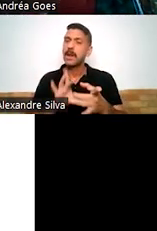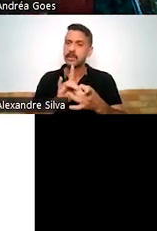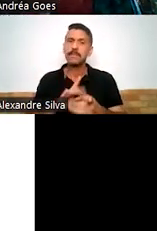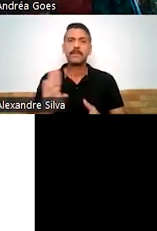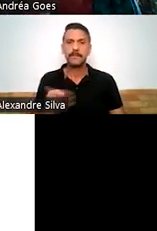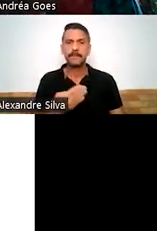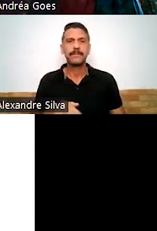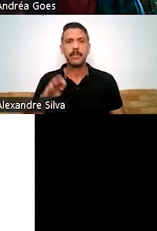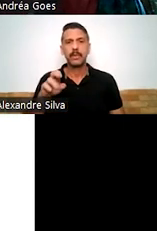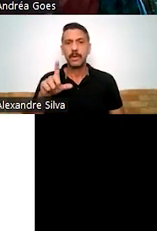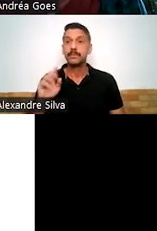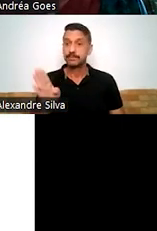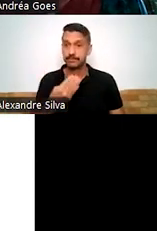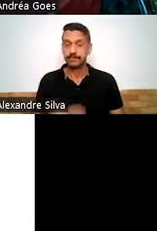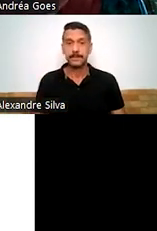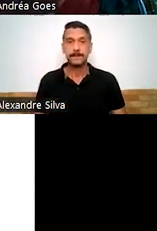favor, Murilo?